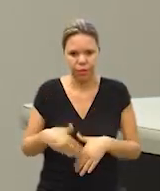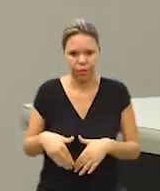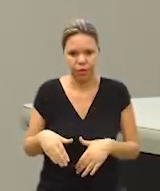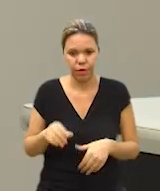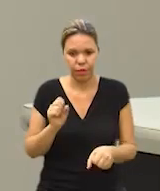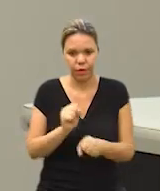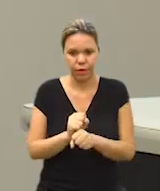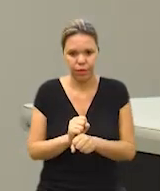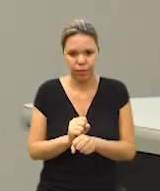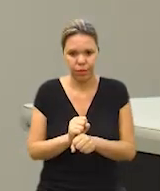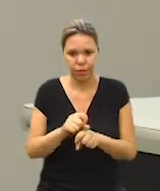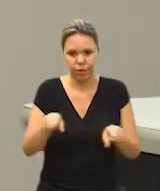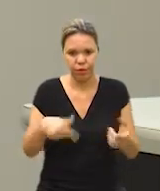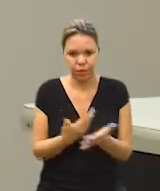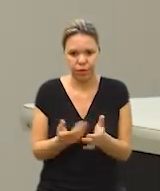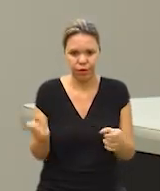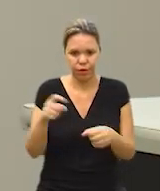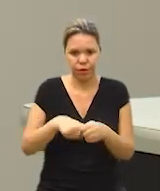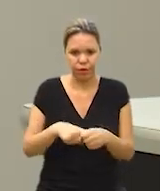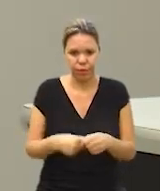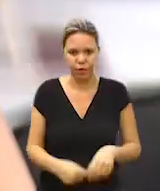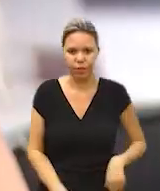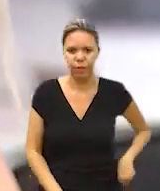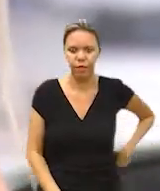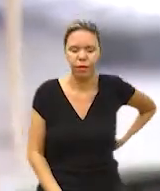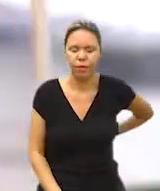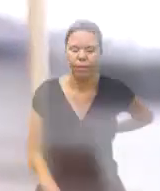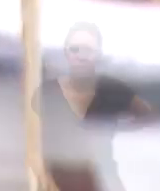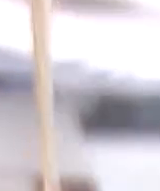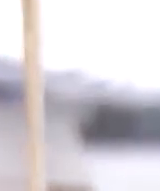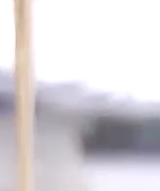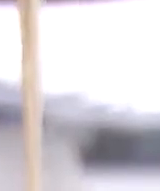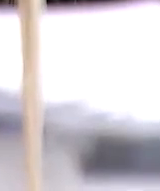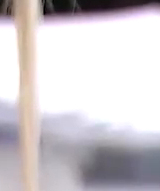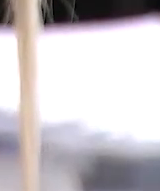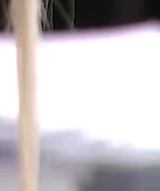não sai daí porque o Sala de Aula volta já já.